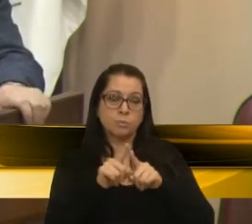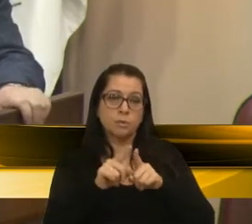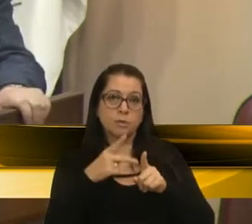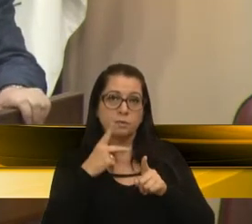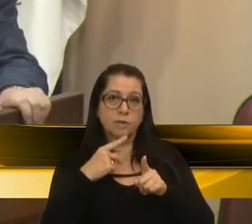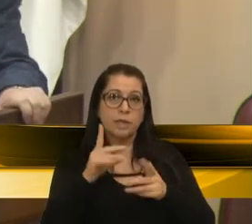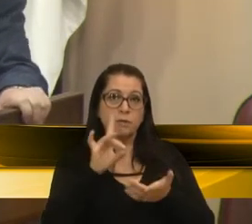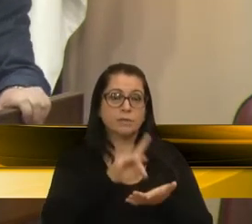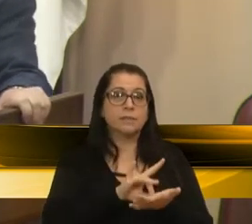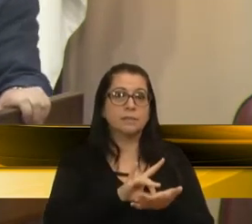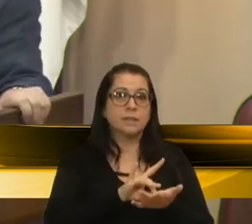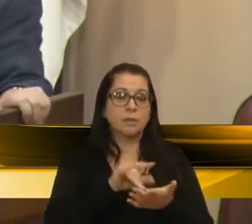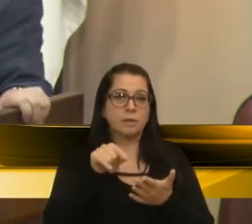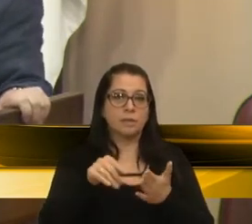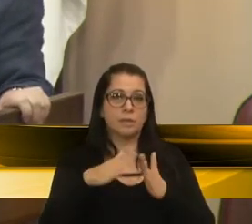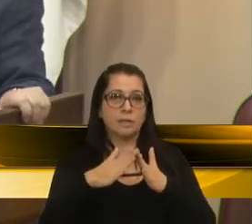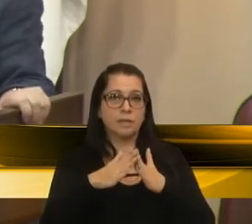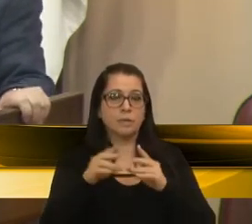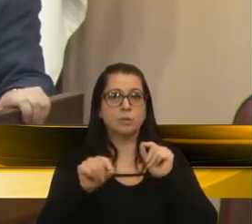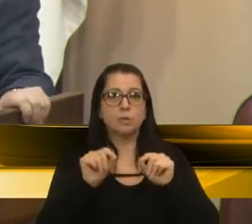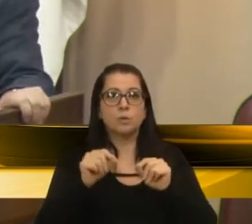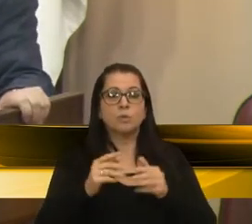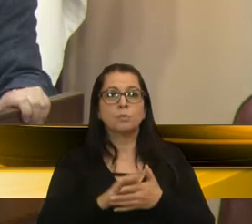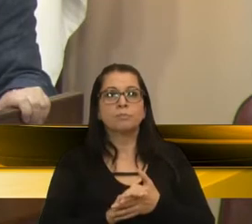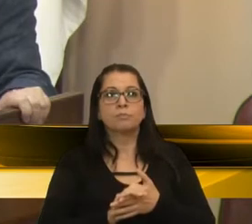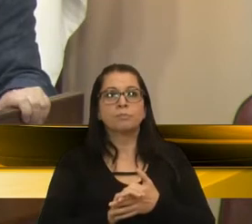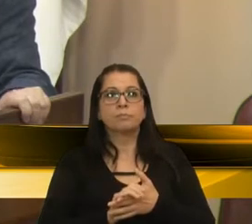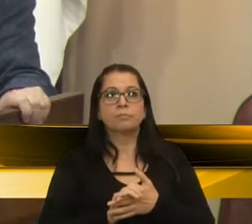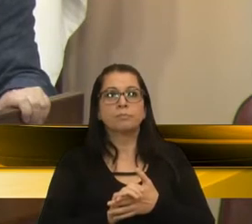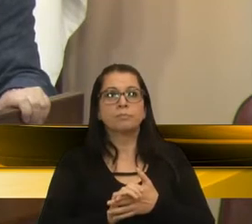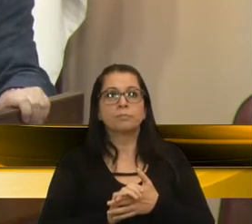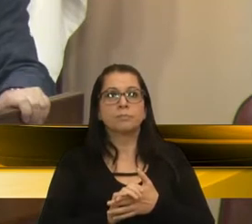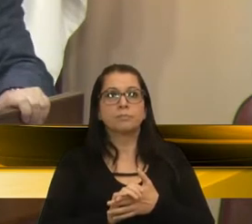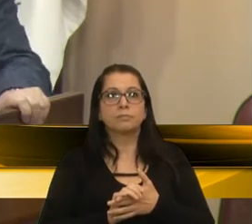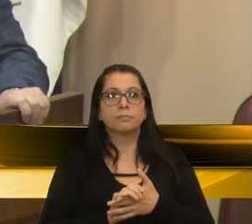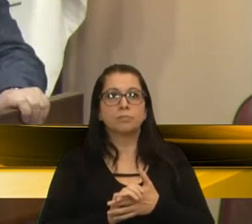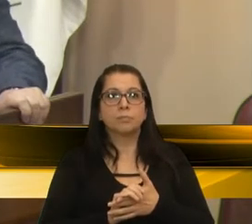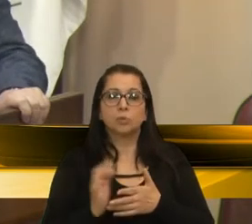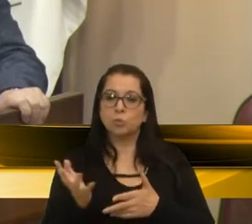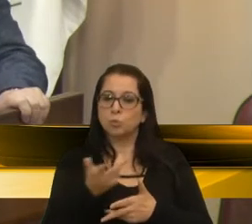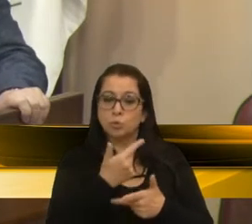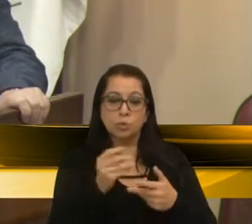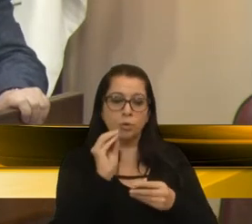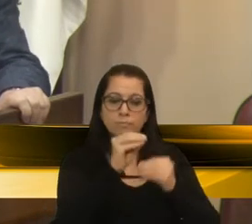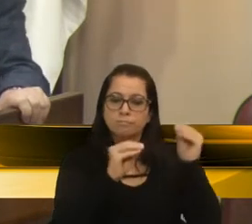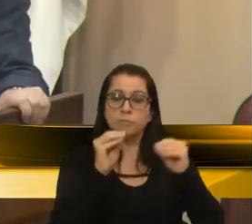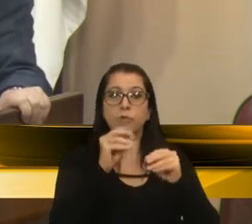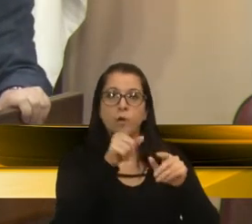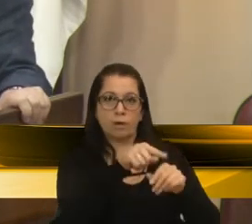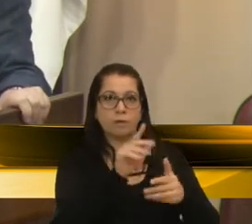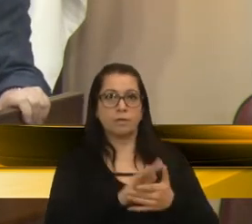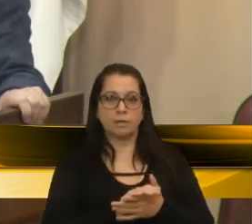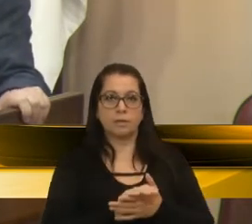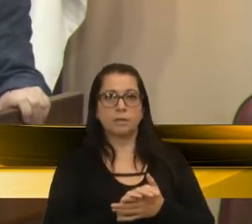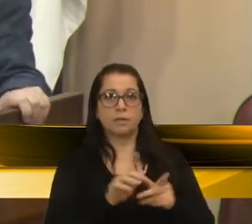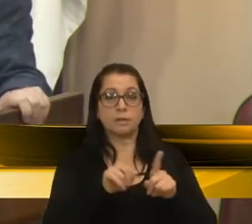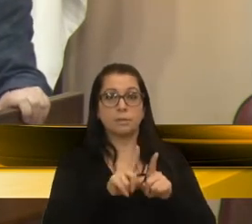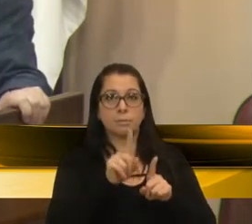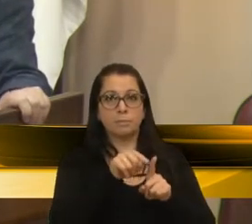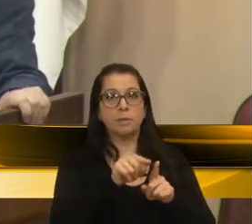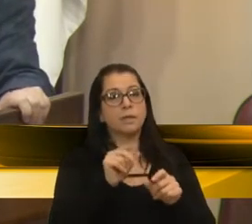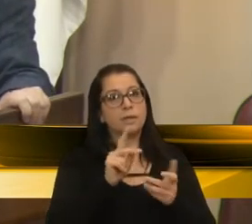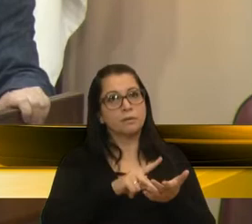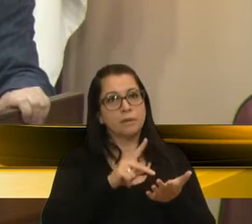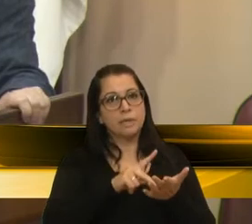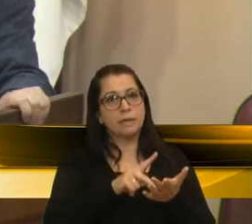manifestação oficial da casa com relação ao equipamento que lá foi colocado, né? Para que ele